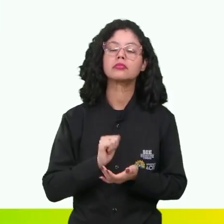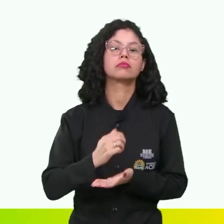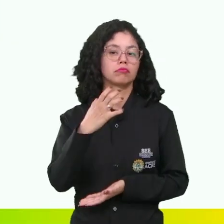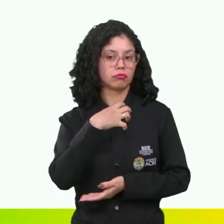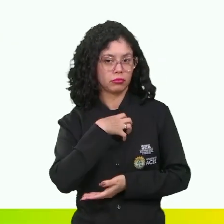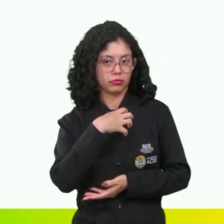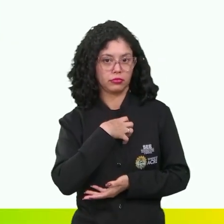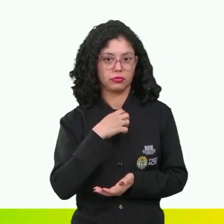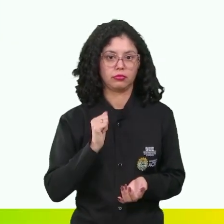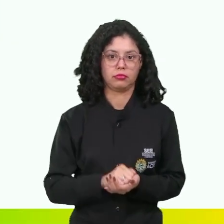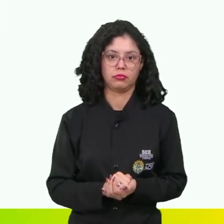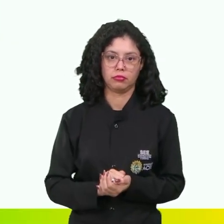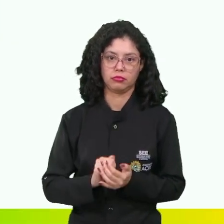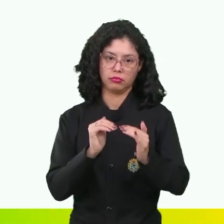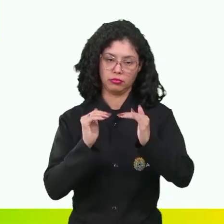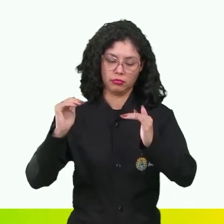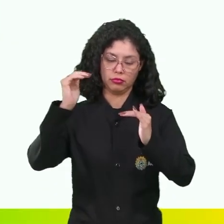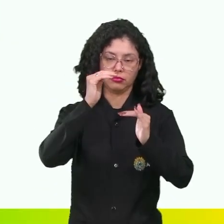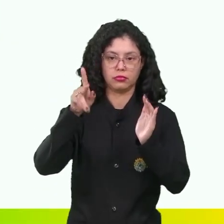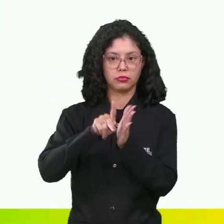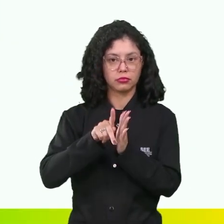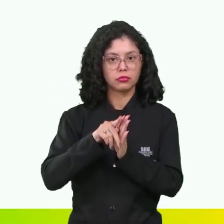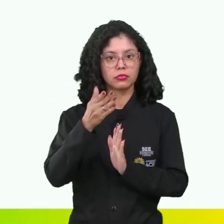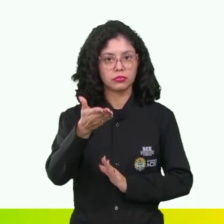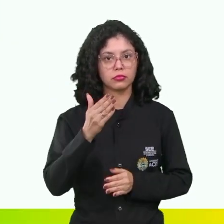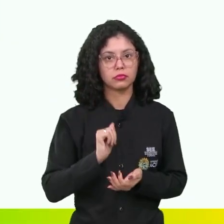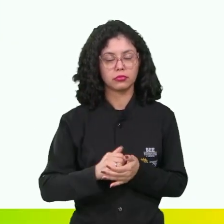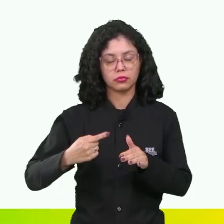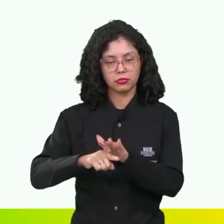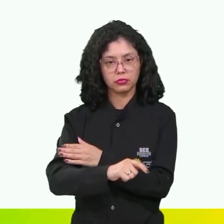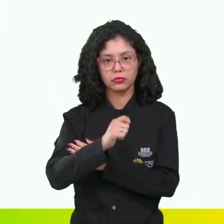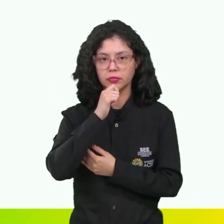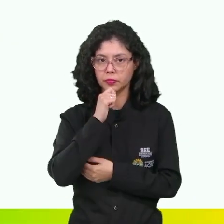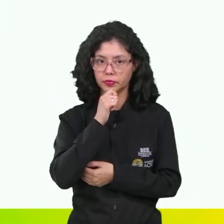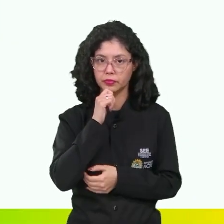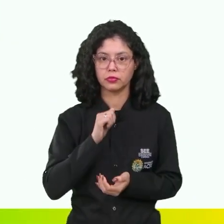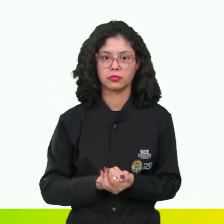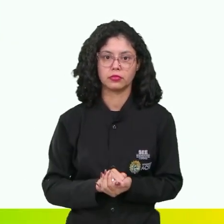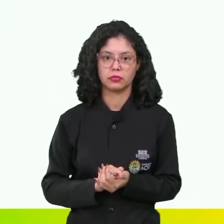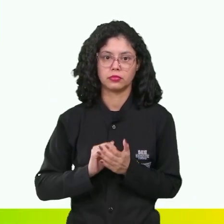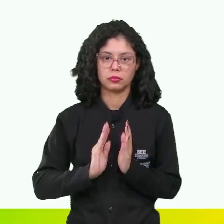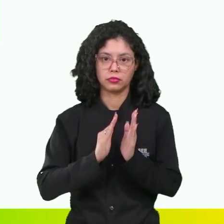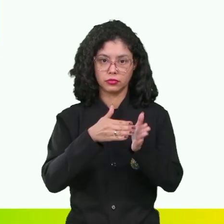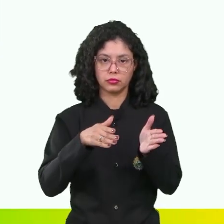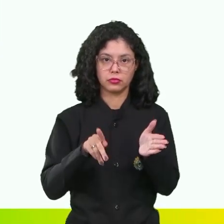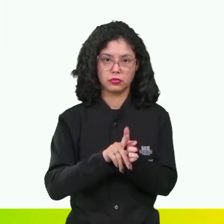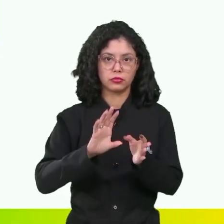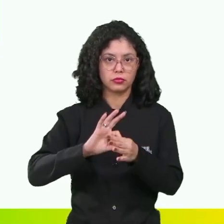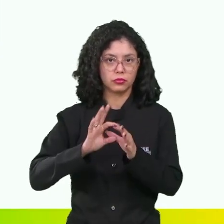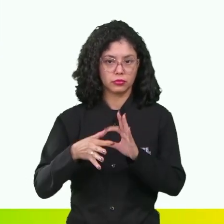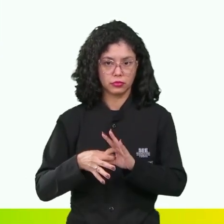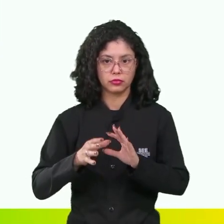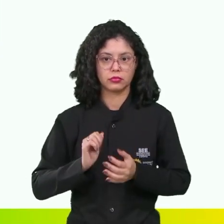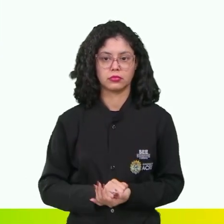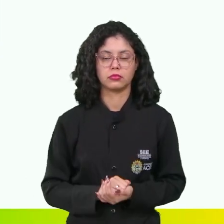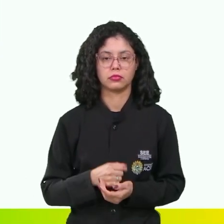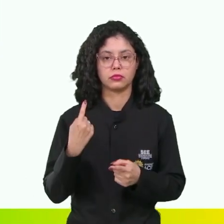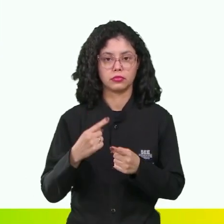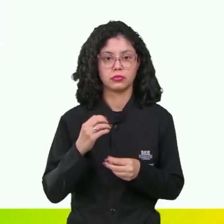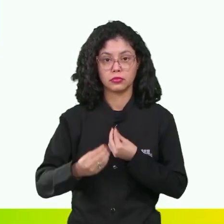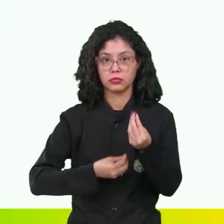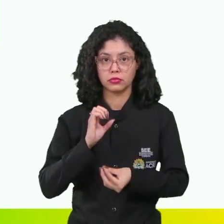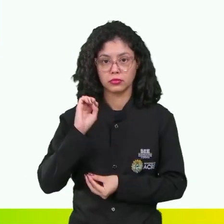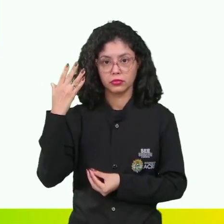sentido e relevância a eles dentro de um determinado contexto. Como é que acontece